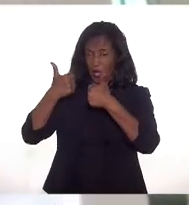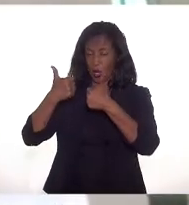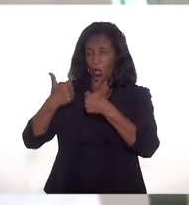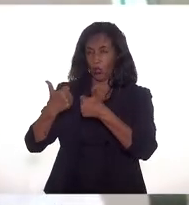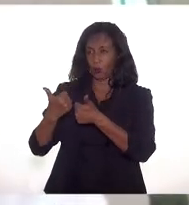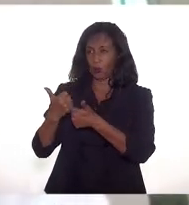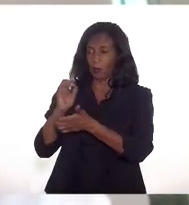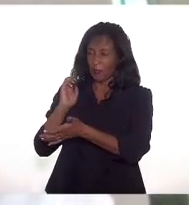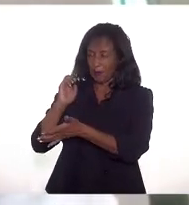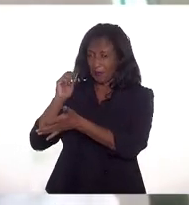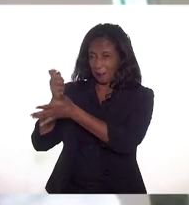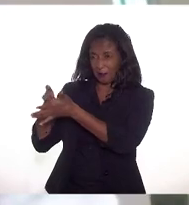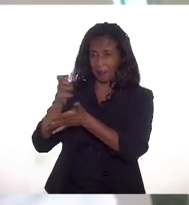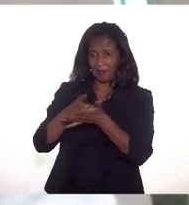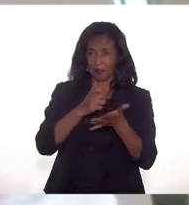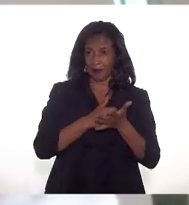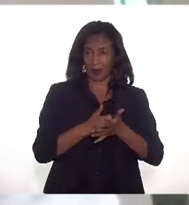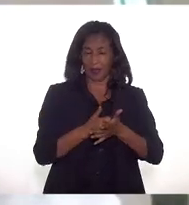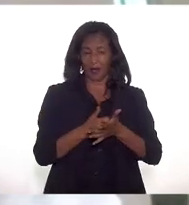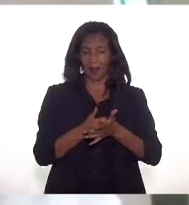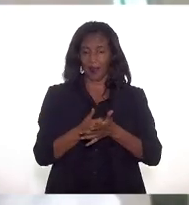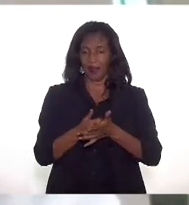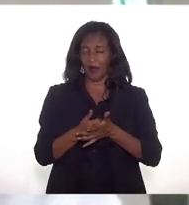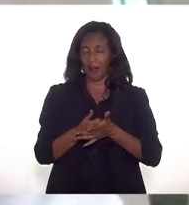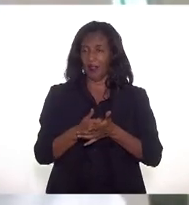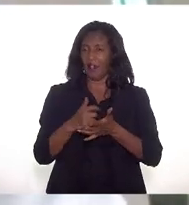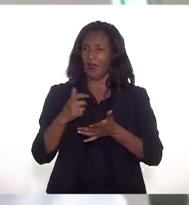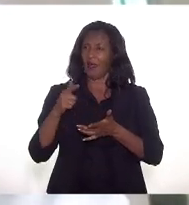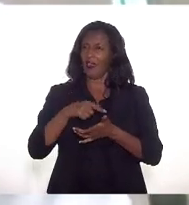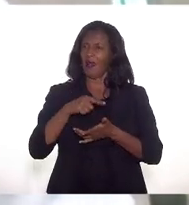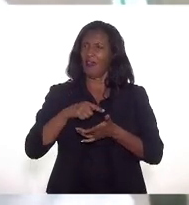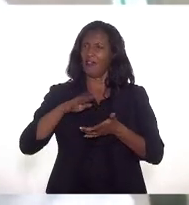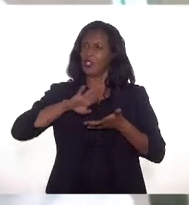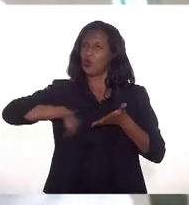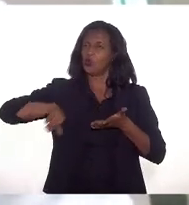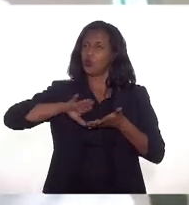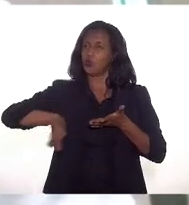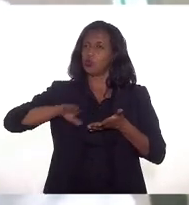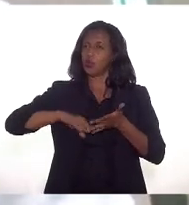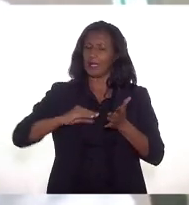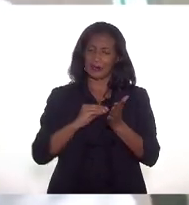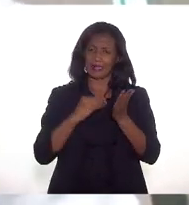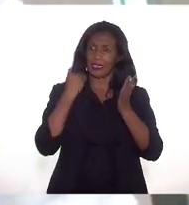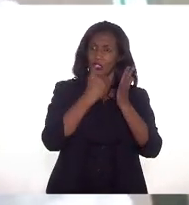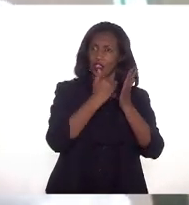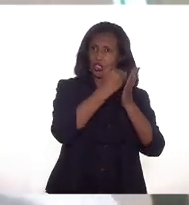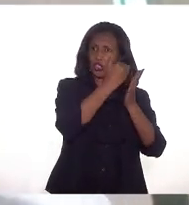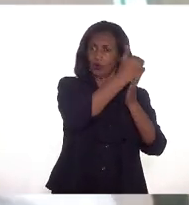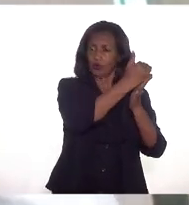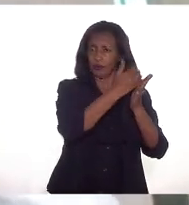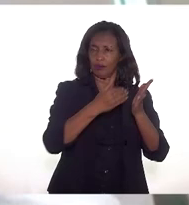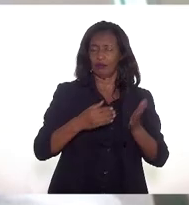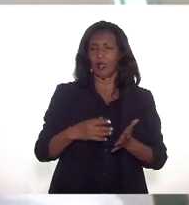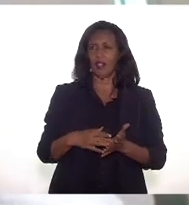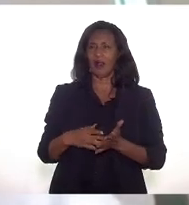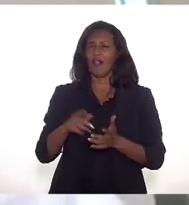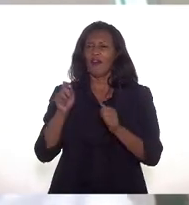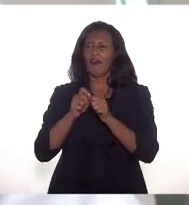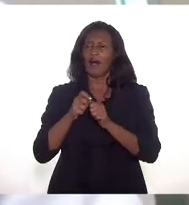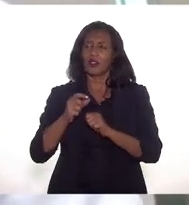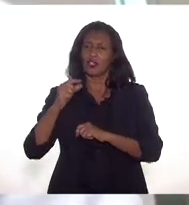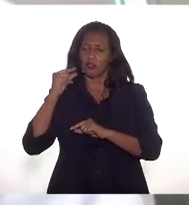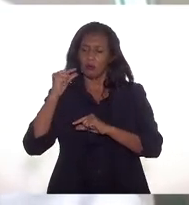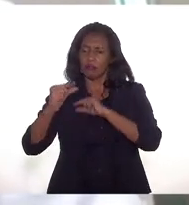própria STN ela vem vetando a possibilidade desses aditivos, que, na verdade, fazem pequenas